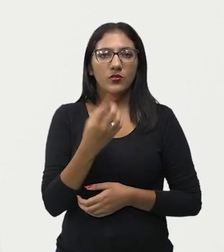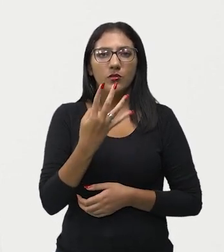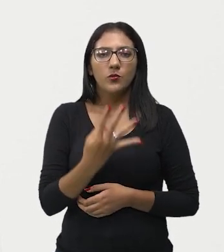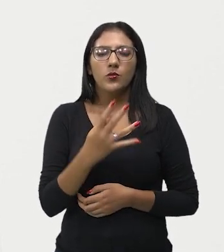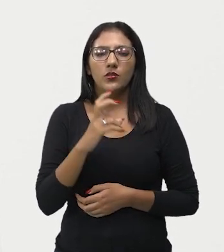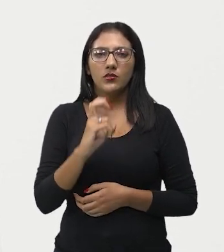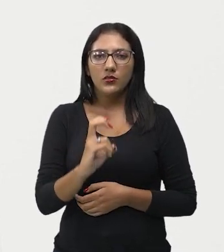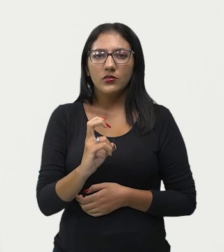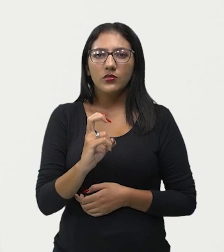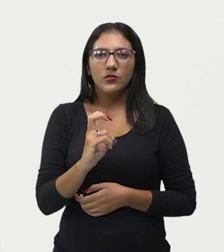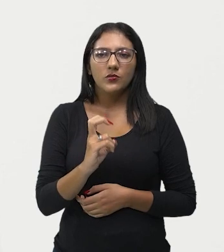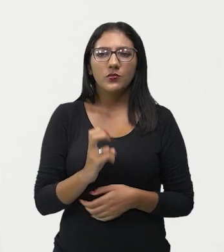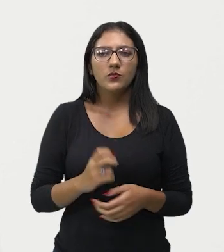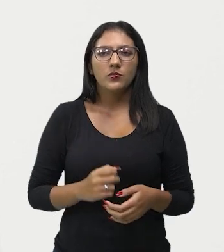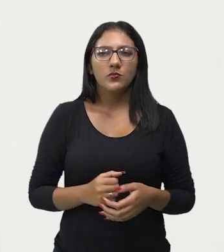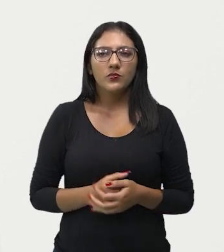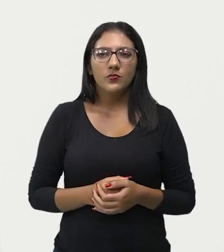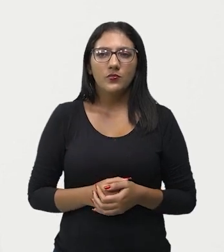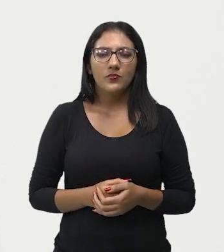0,45.